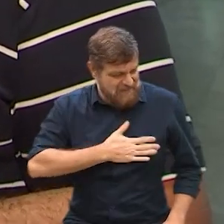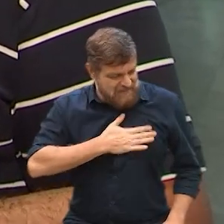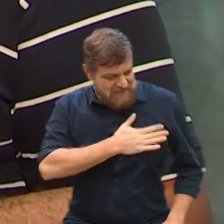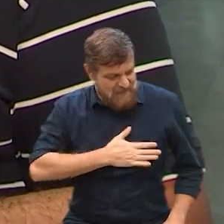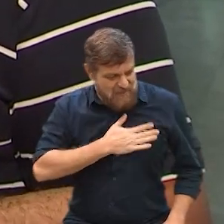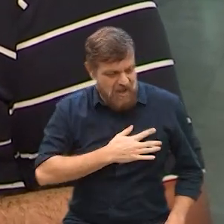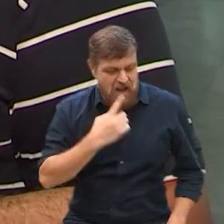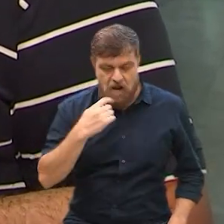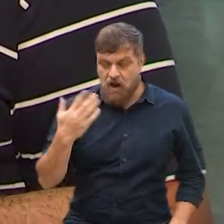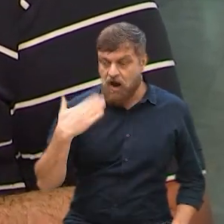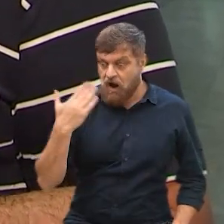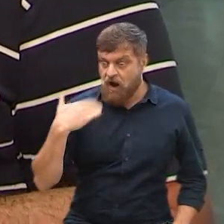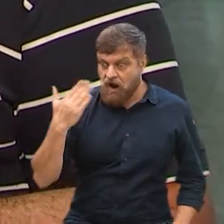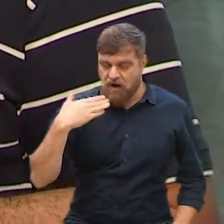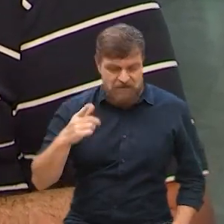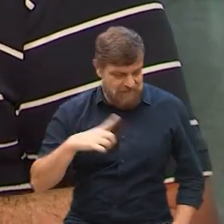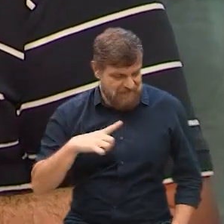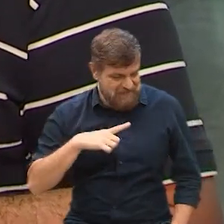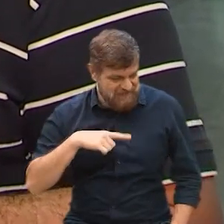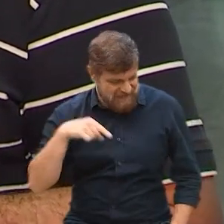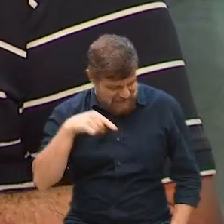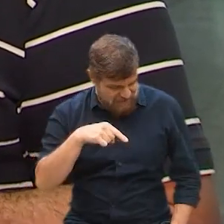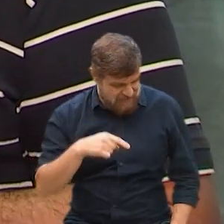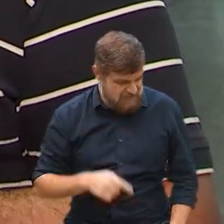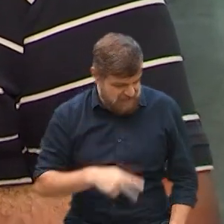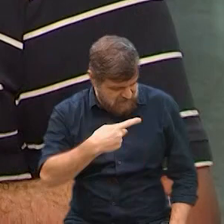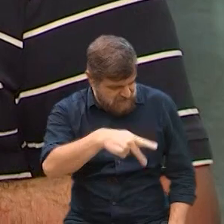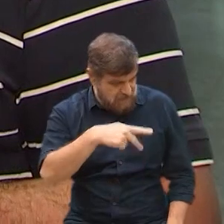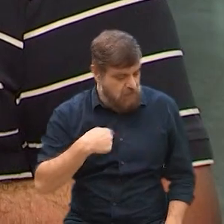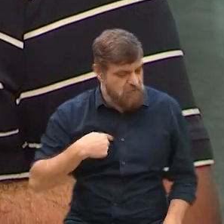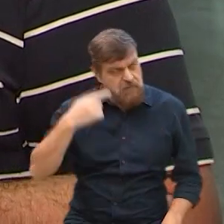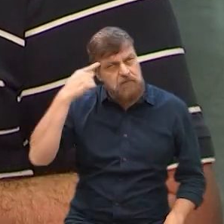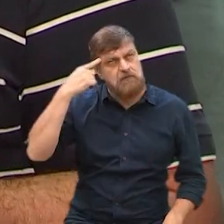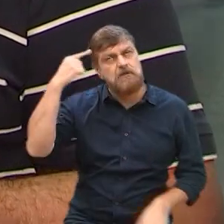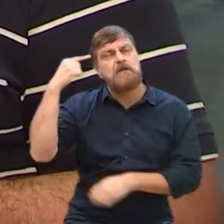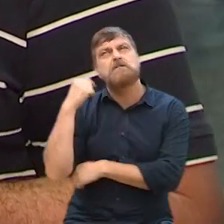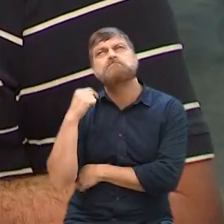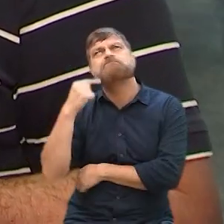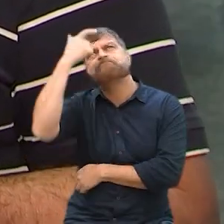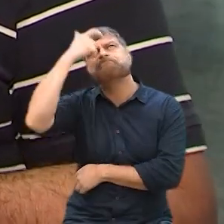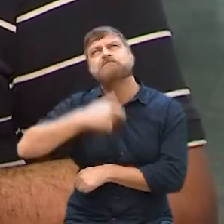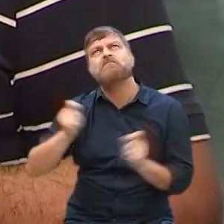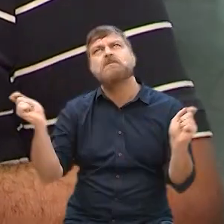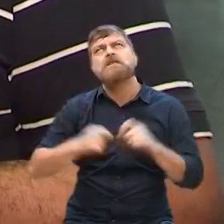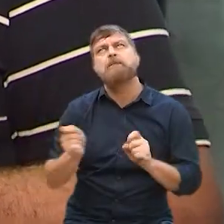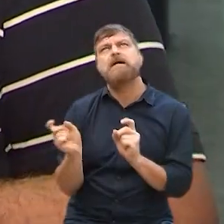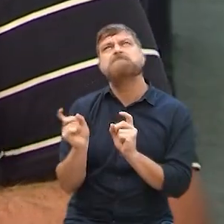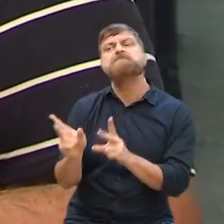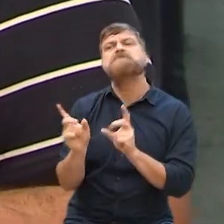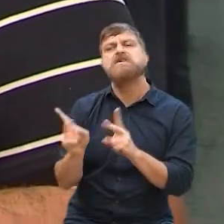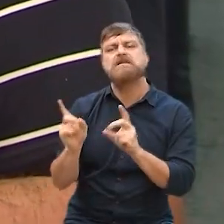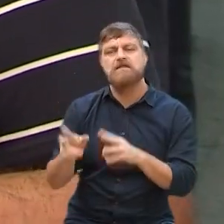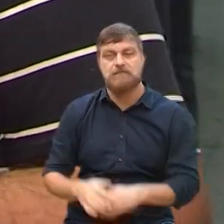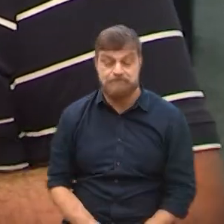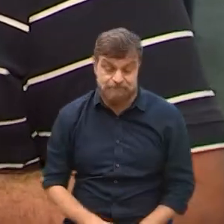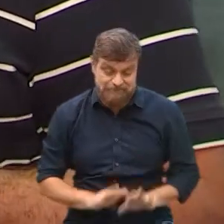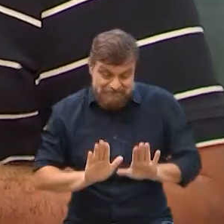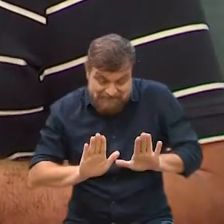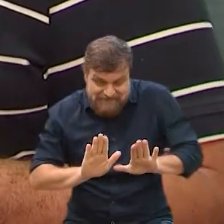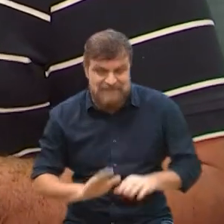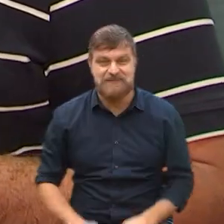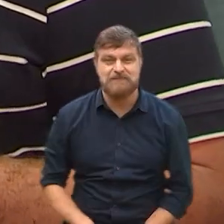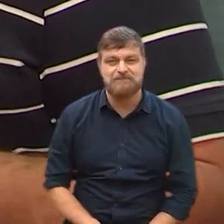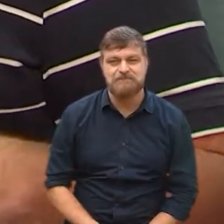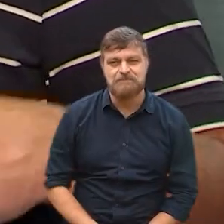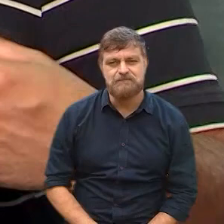de pimenta, ter mais essa iguaria? Ou desde o começo você pensou, gente, eu posso vender isso? Então, na